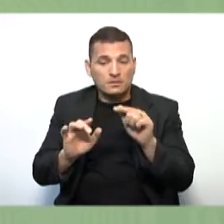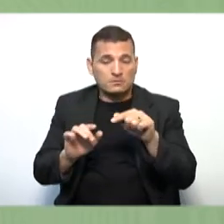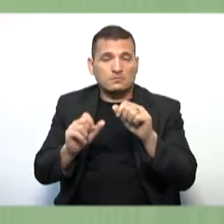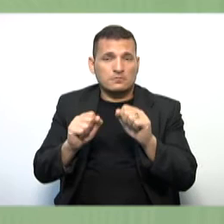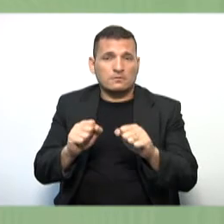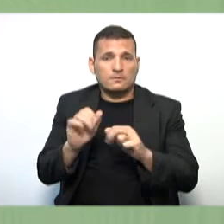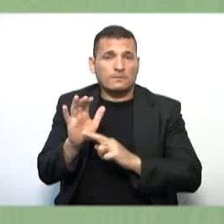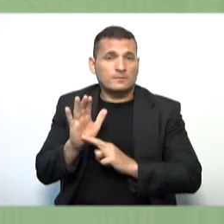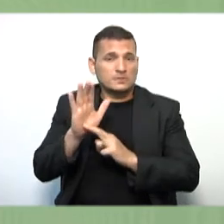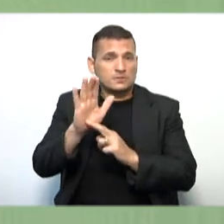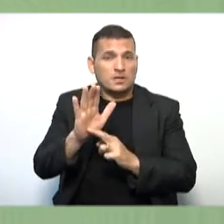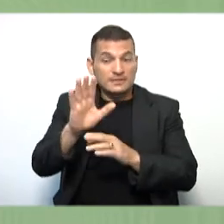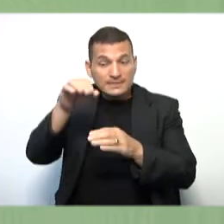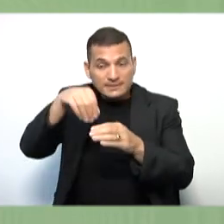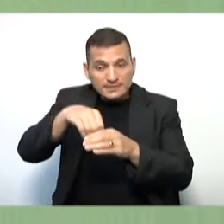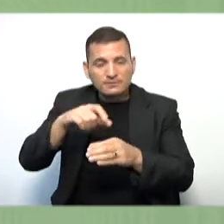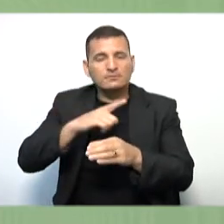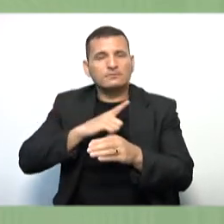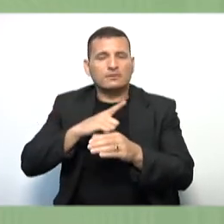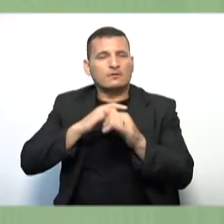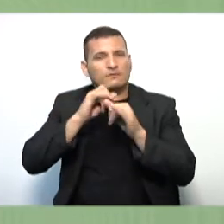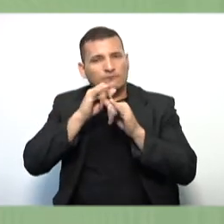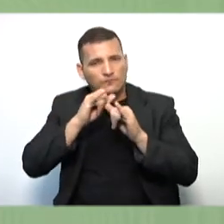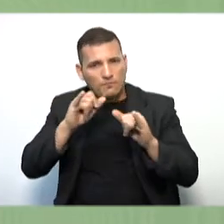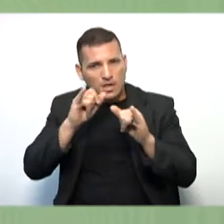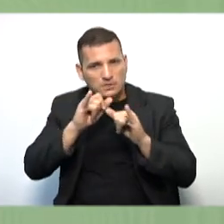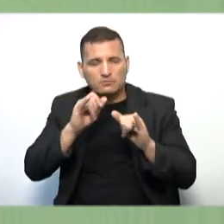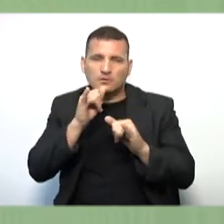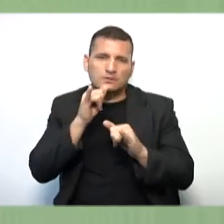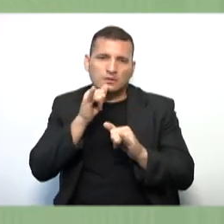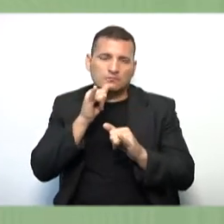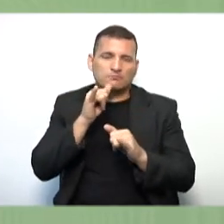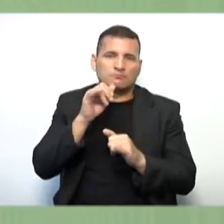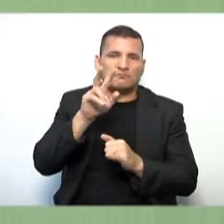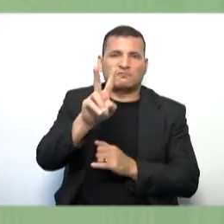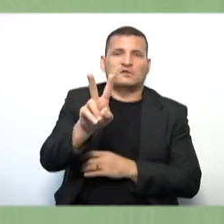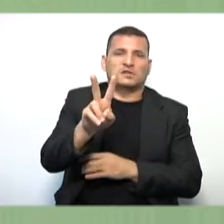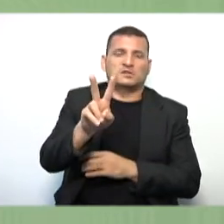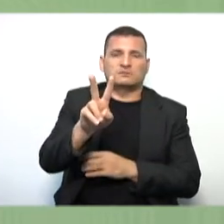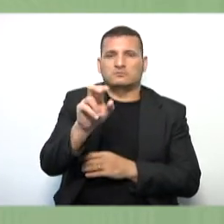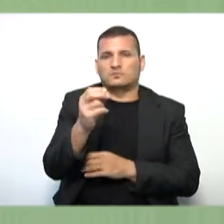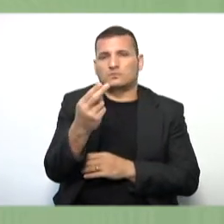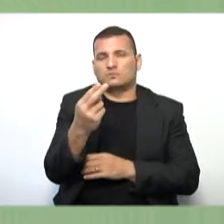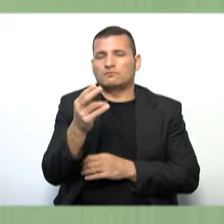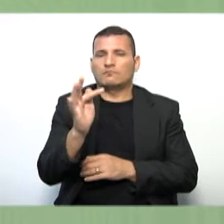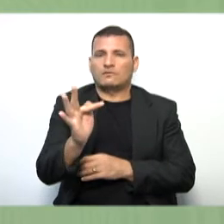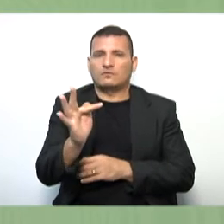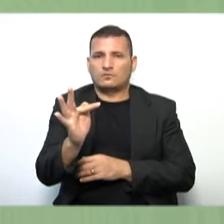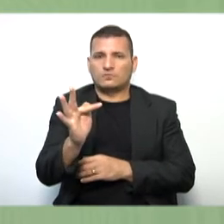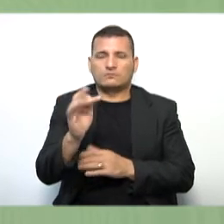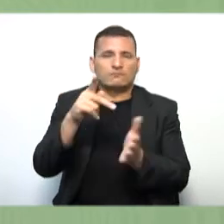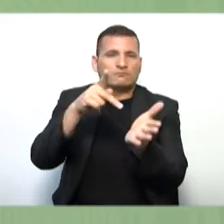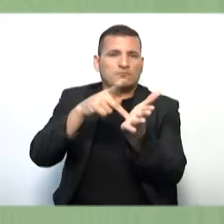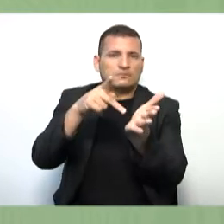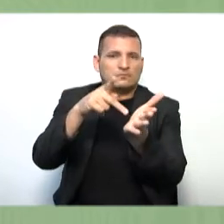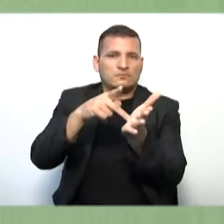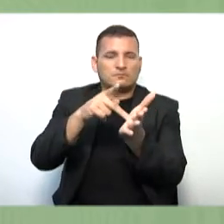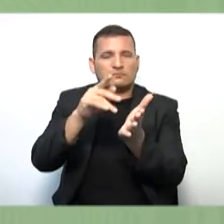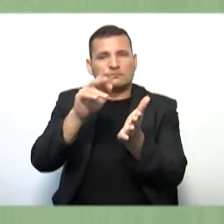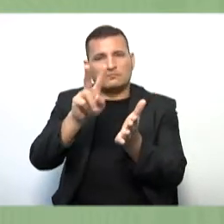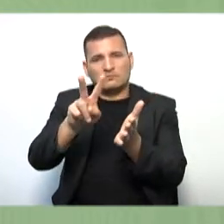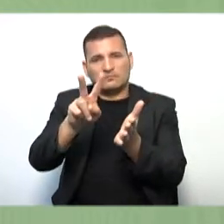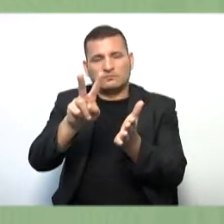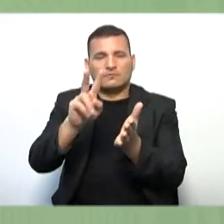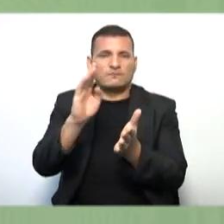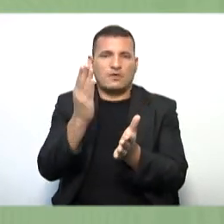representar uma informação de verdadeiro ou falso, por exemplo. Se é um dígito binário, ele assume duas posições,